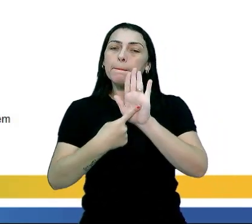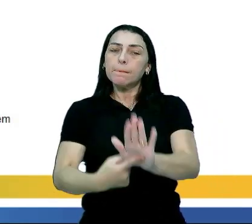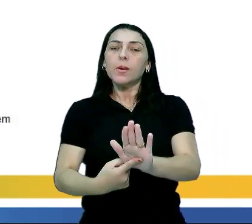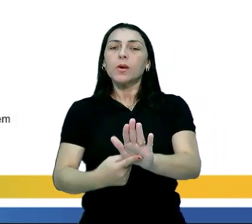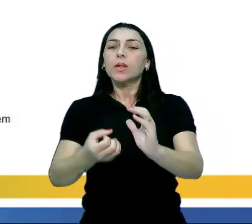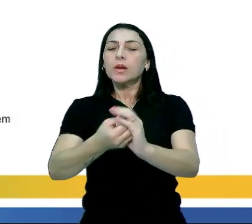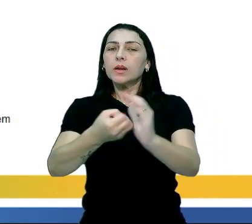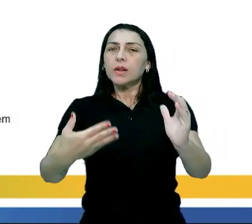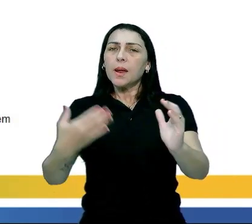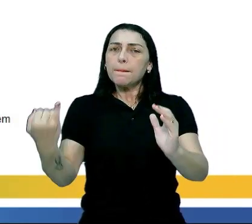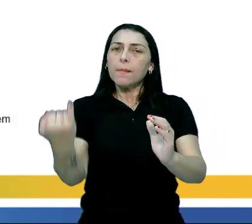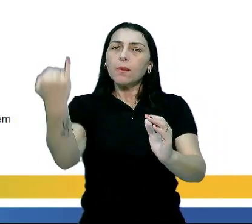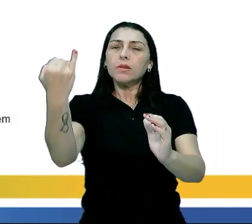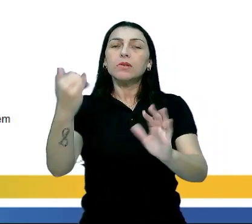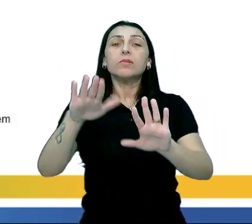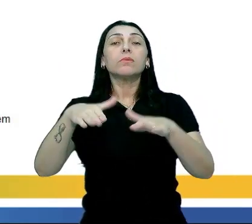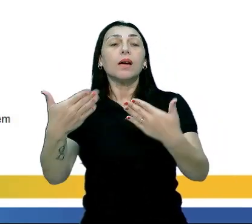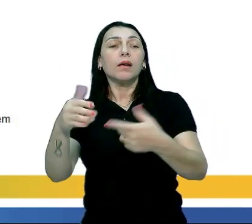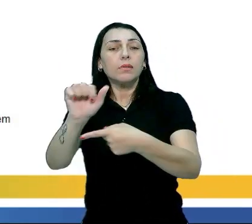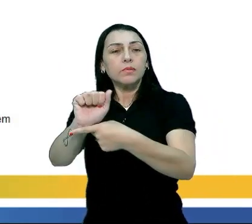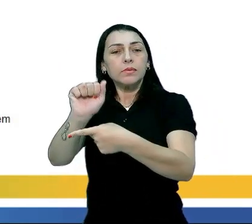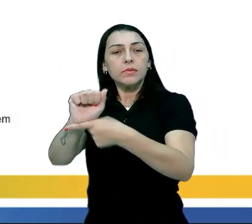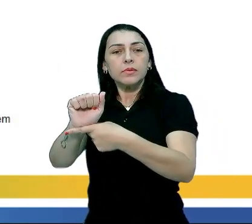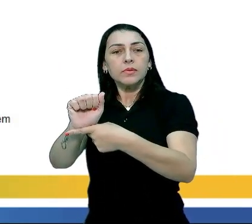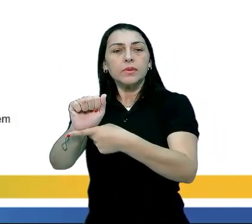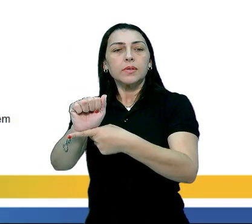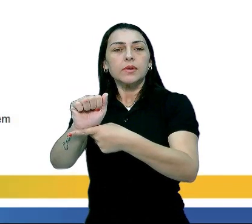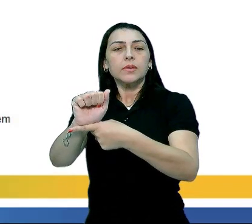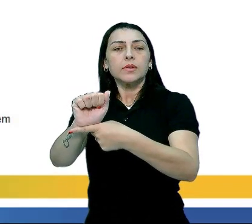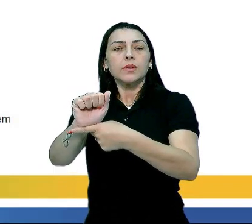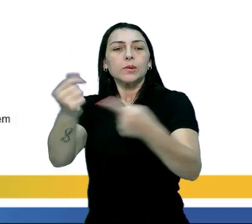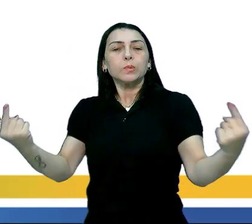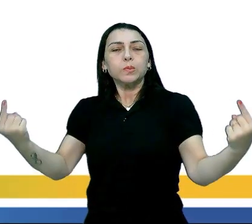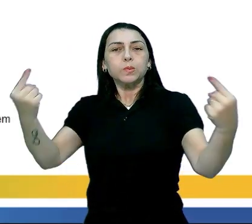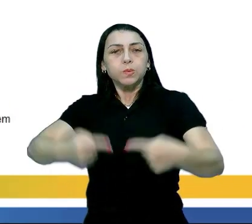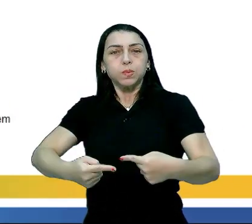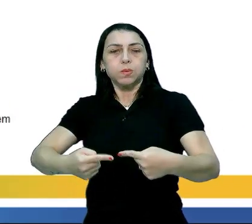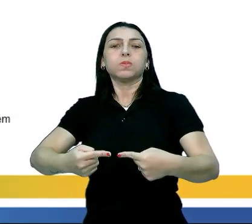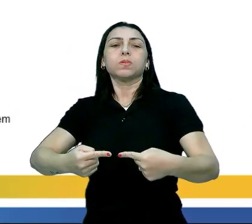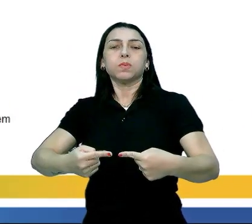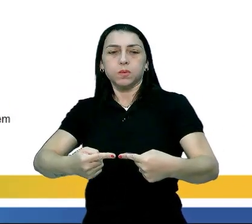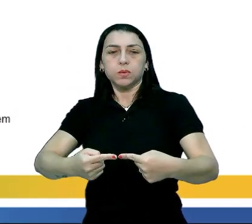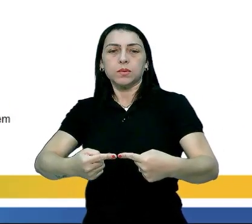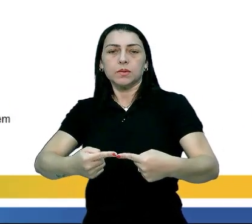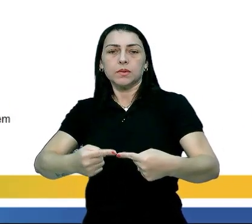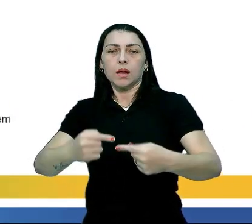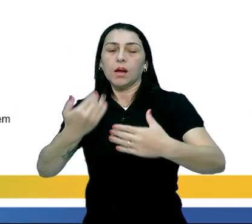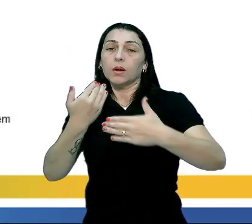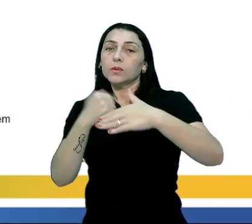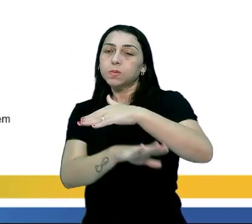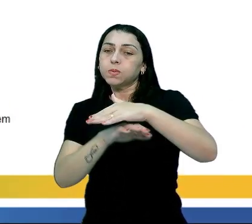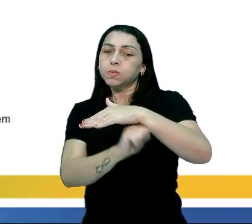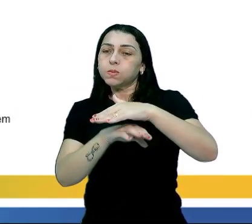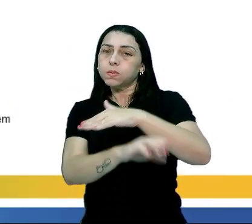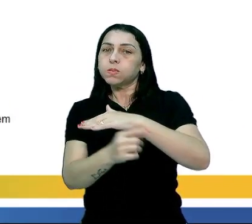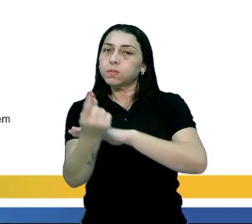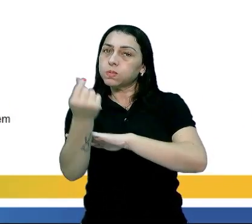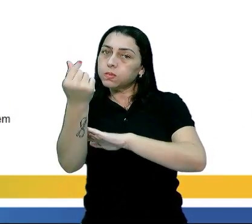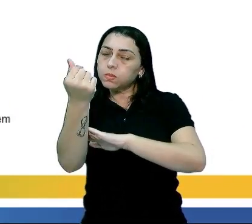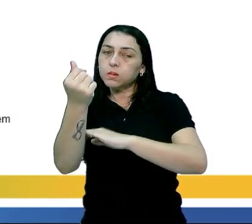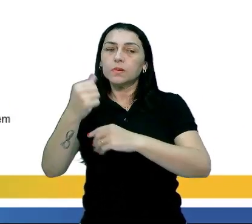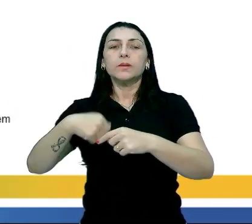apresenta como característica fundamental letra A, competitividade decorrente da acumulação